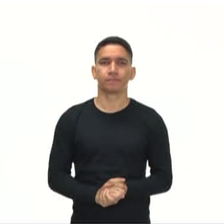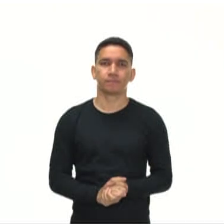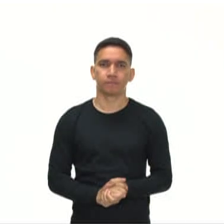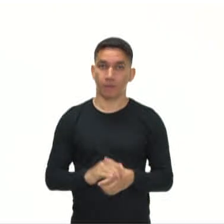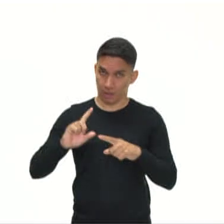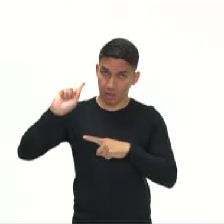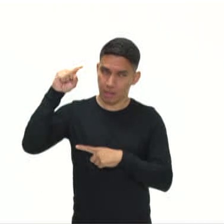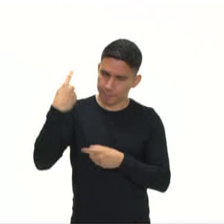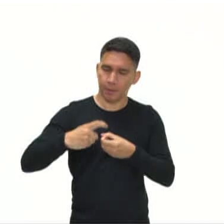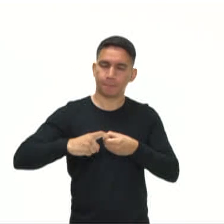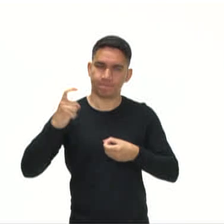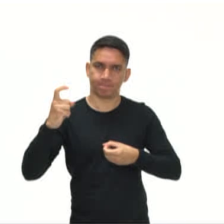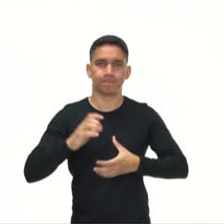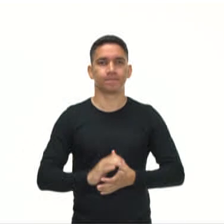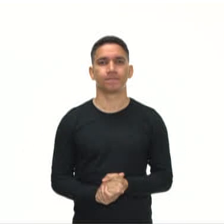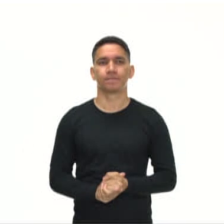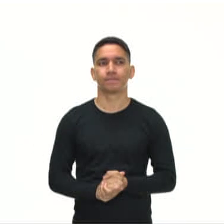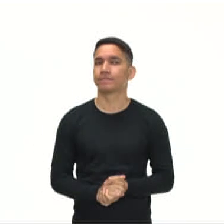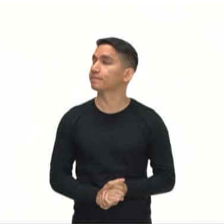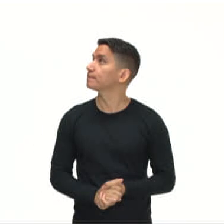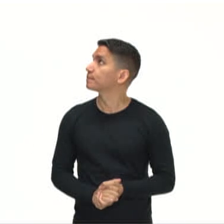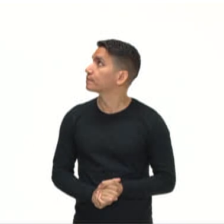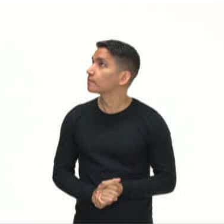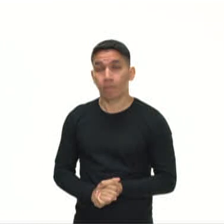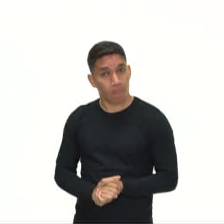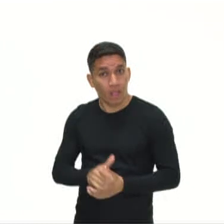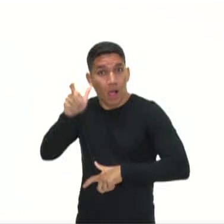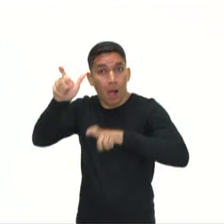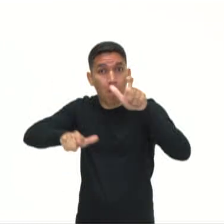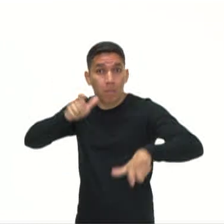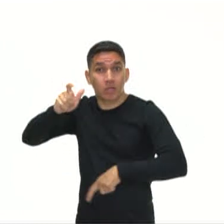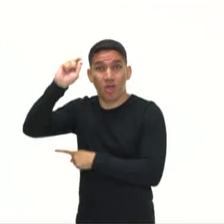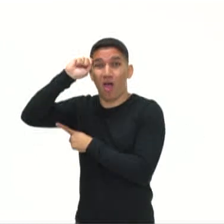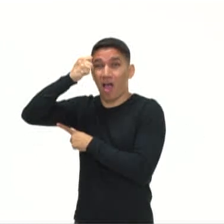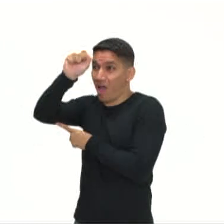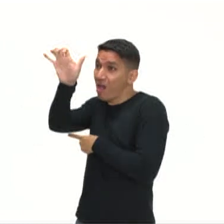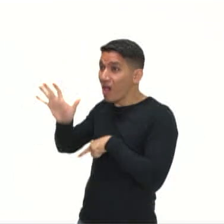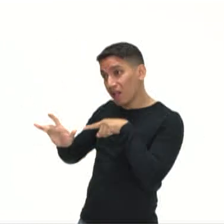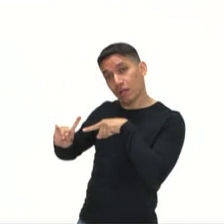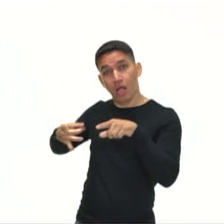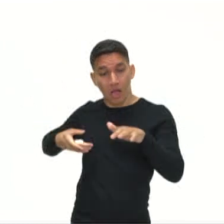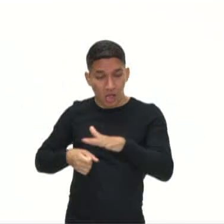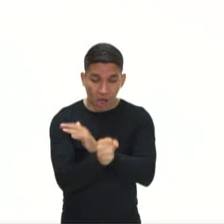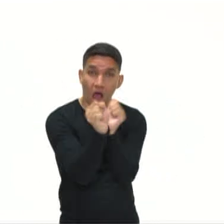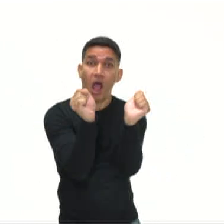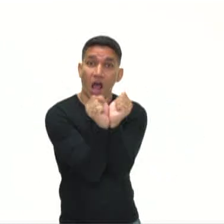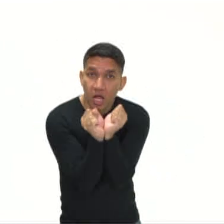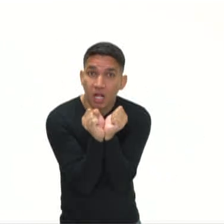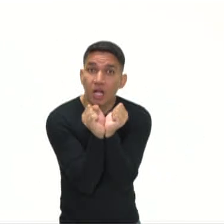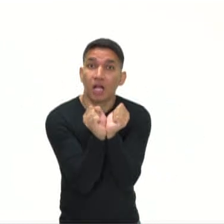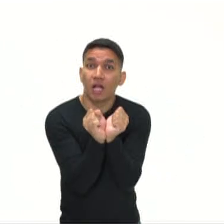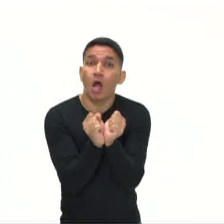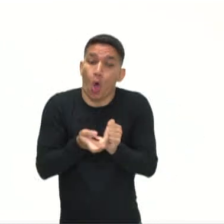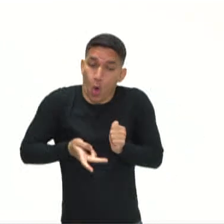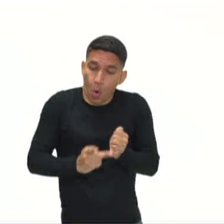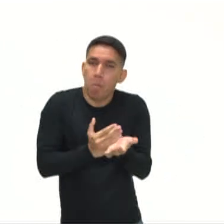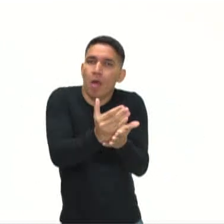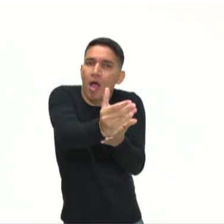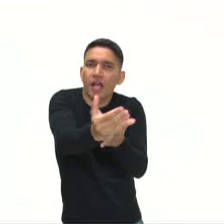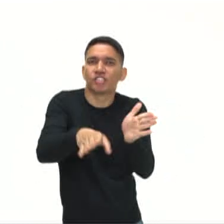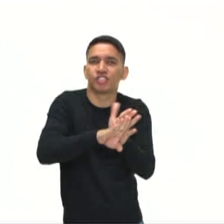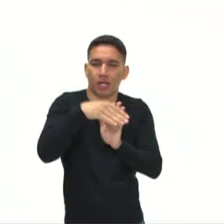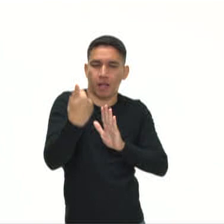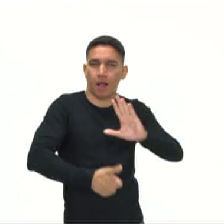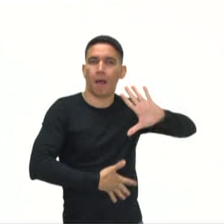no pós-independência. Os povos africanos, eles foram escravizados e começam a chegar na América a partir do século